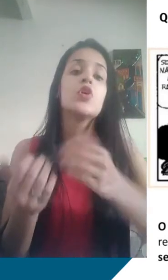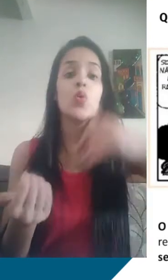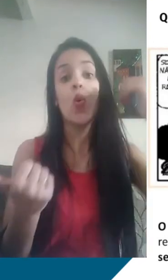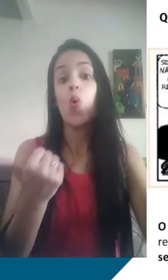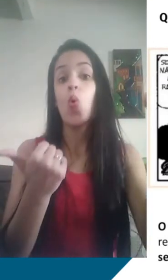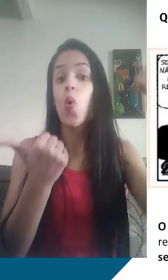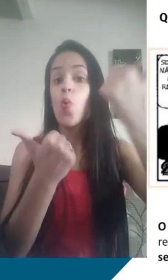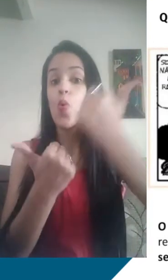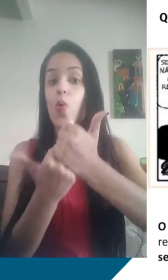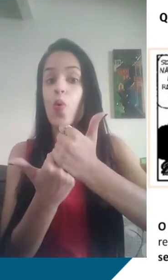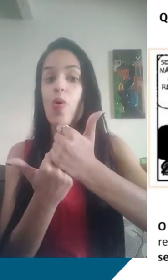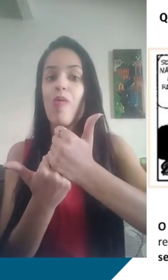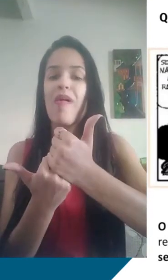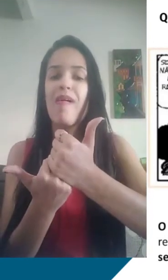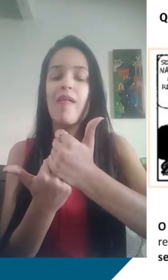D, porquê.